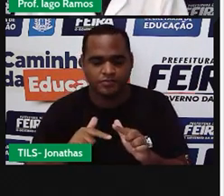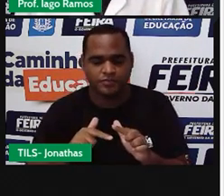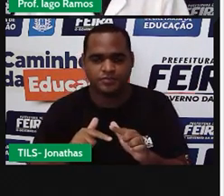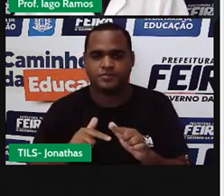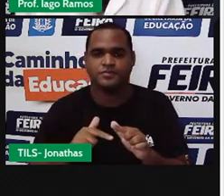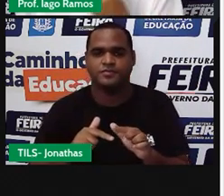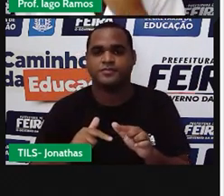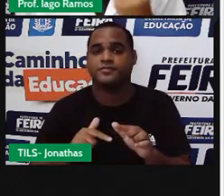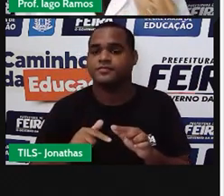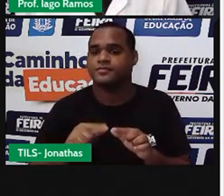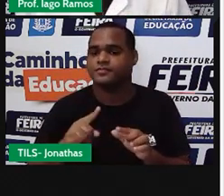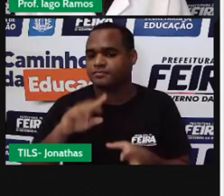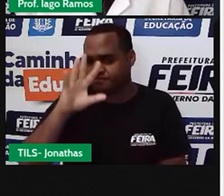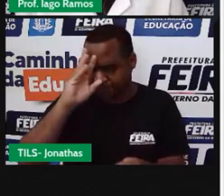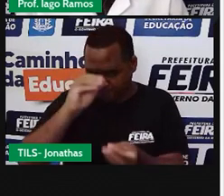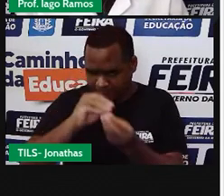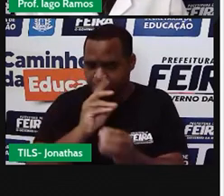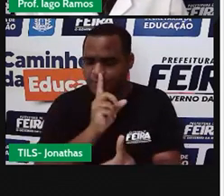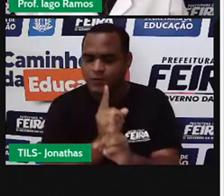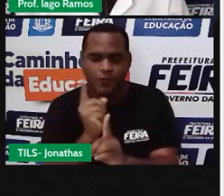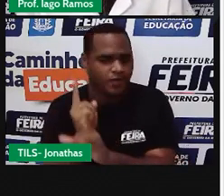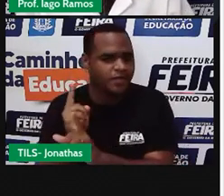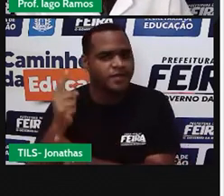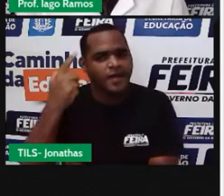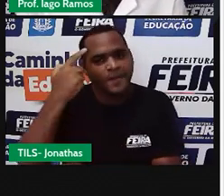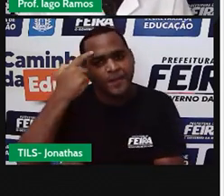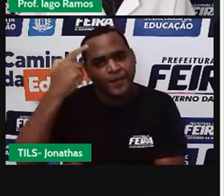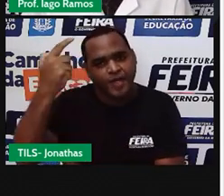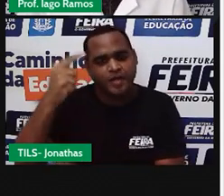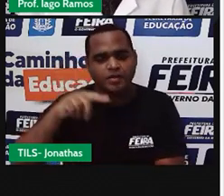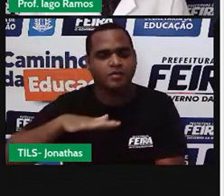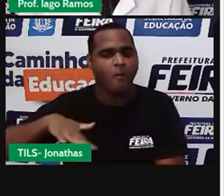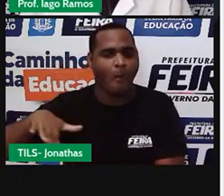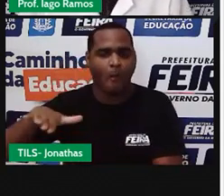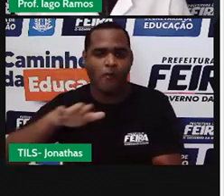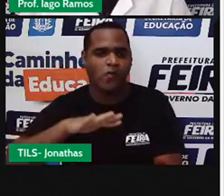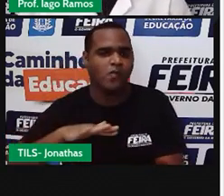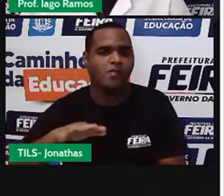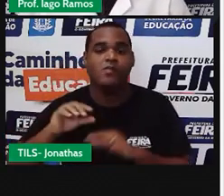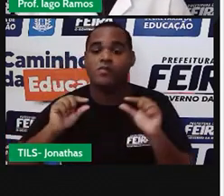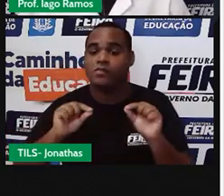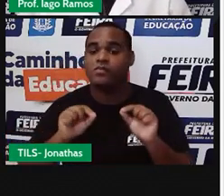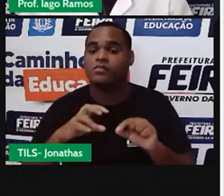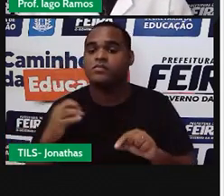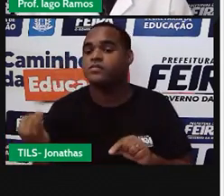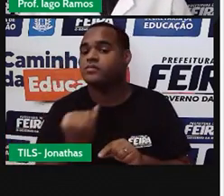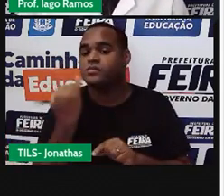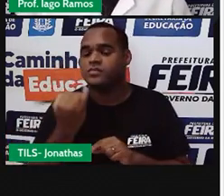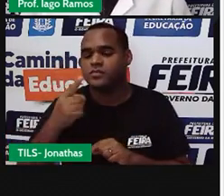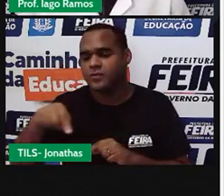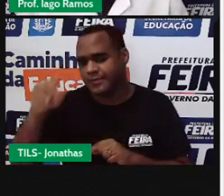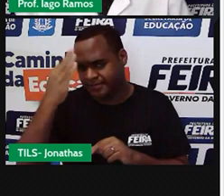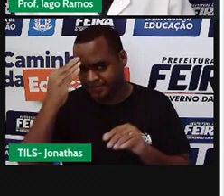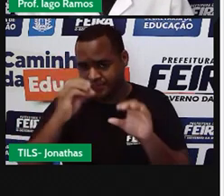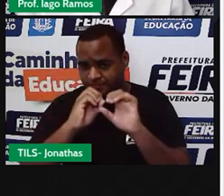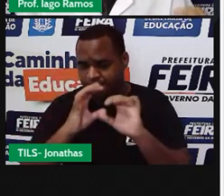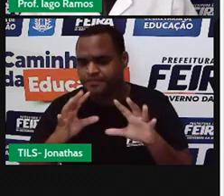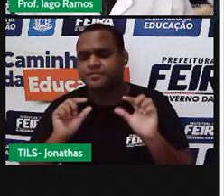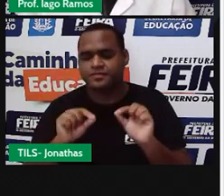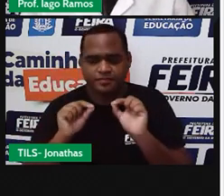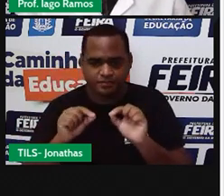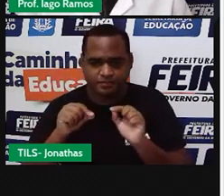essa ideia do que é área tá então é por isso que é importante a gente entender o que é que significa